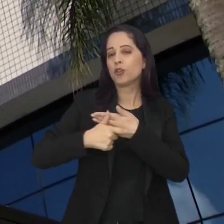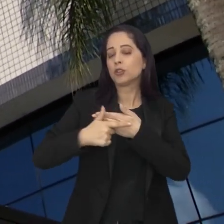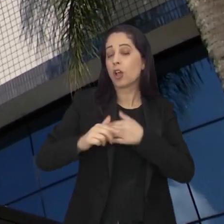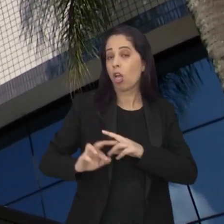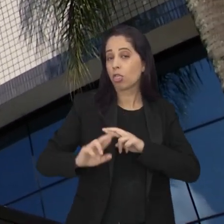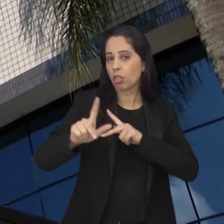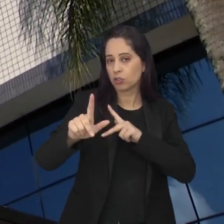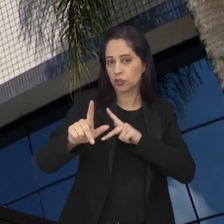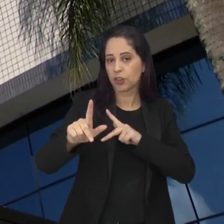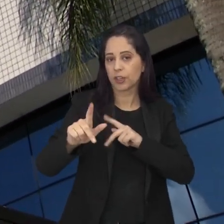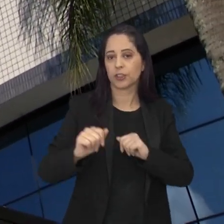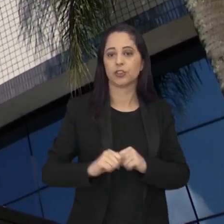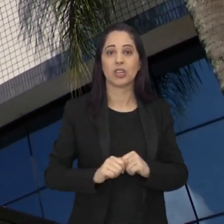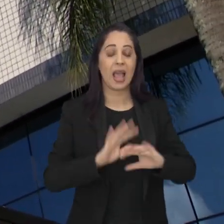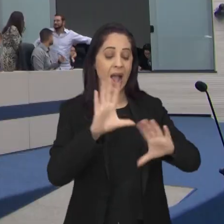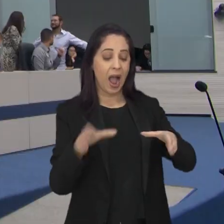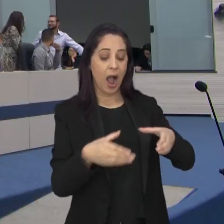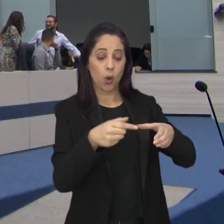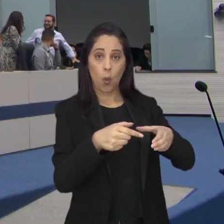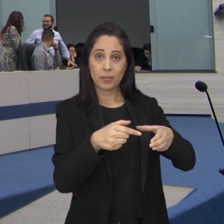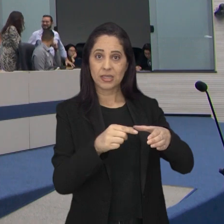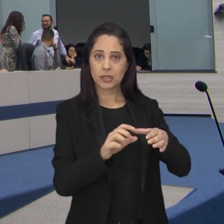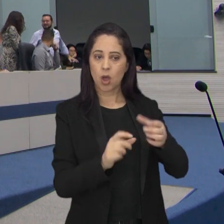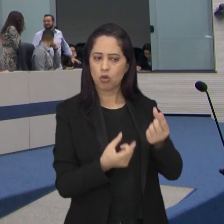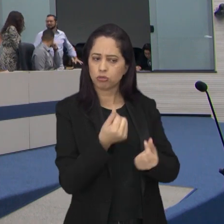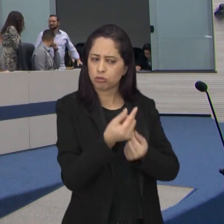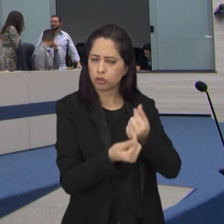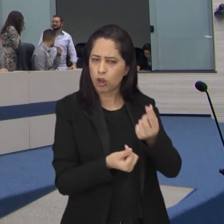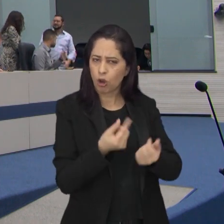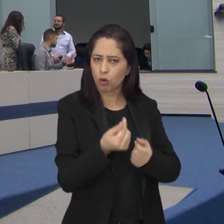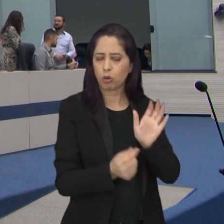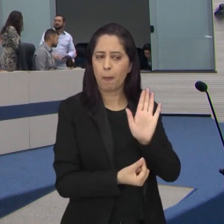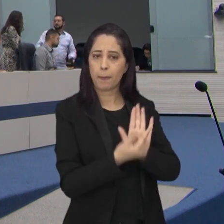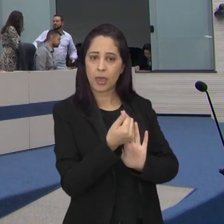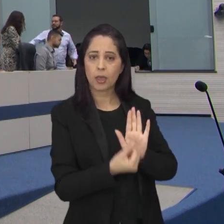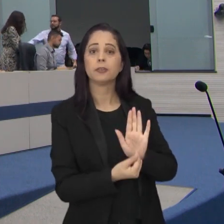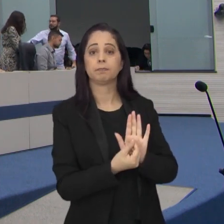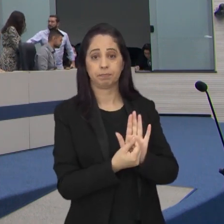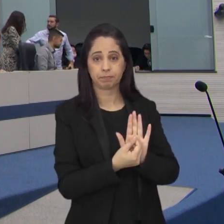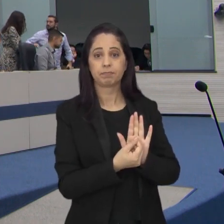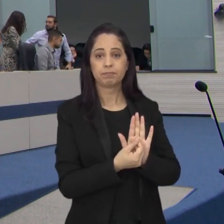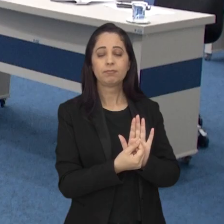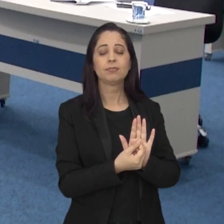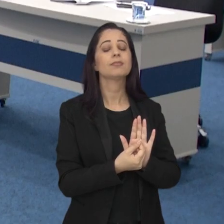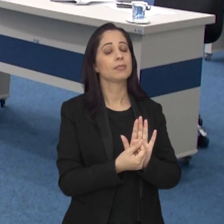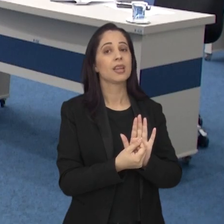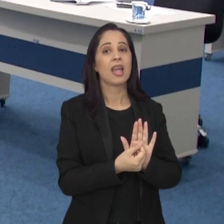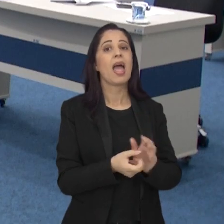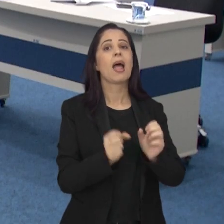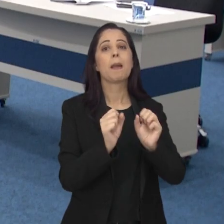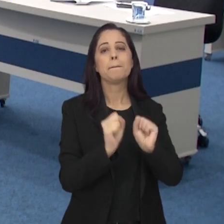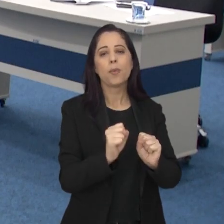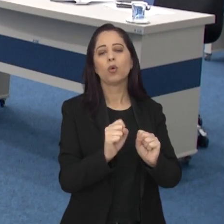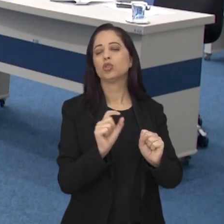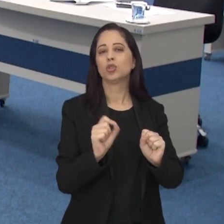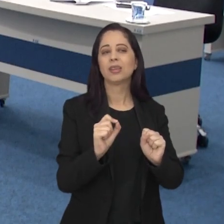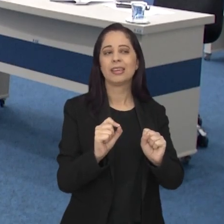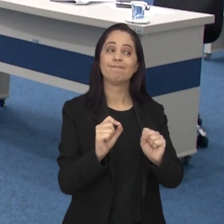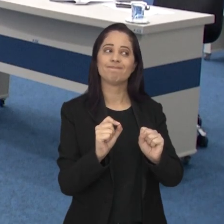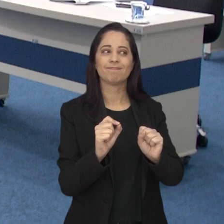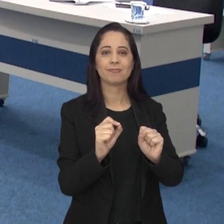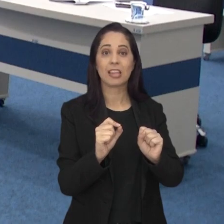dos trabalhos dos vereadores, e a Comissão de Economia, Finanças e Orçamento é uma delas. Aliás, ela pode